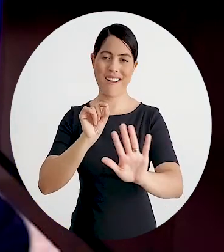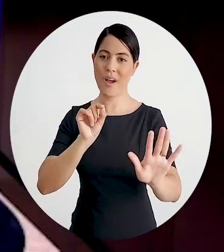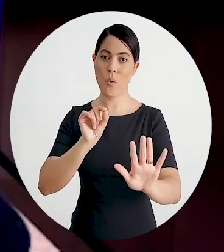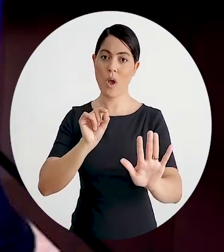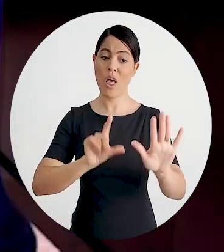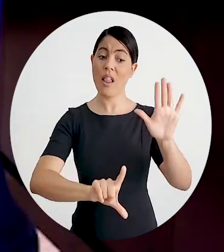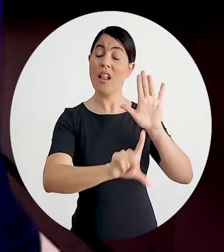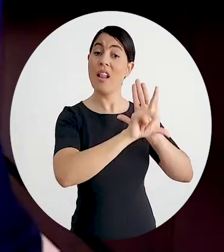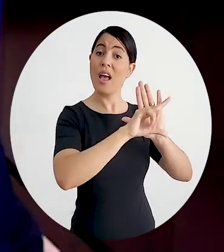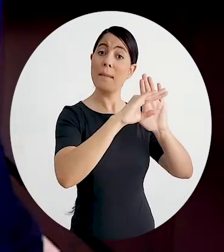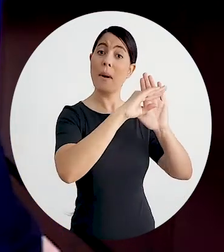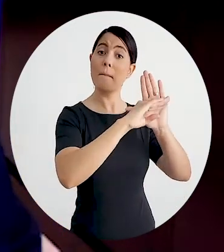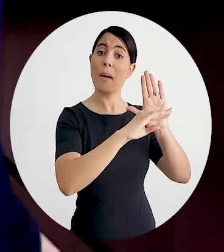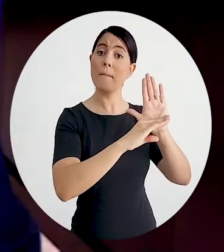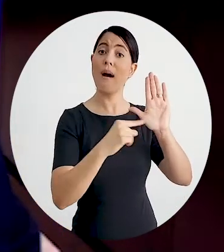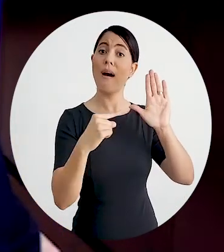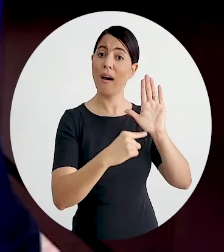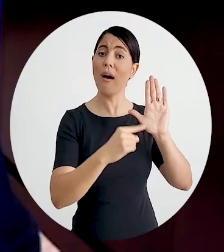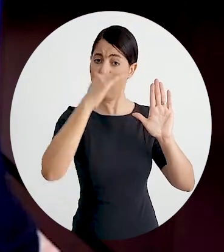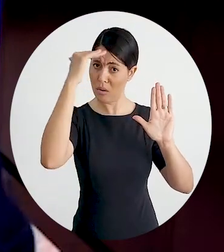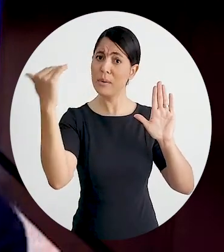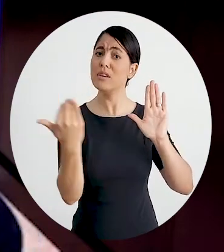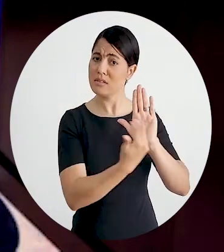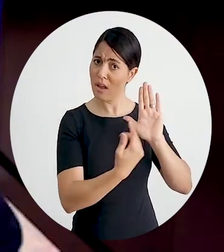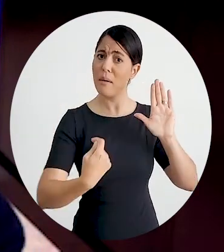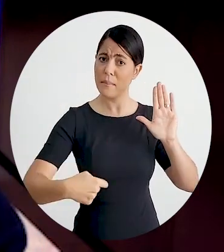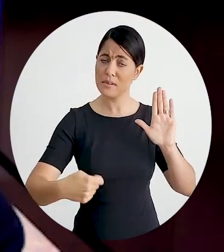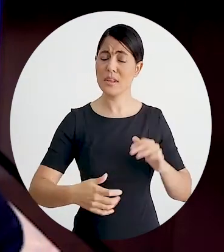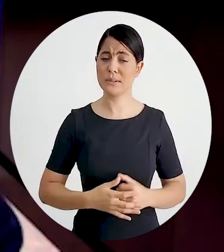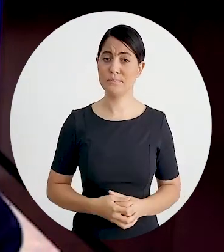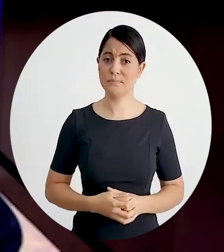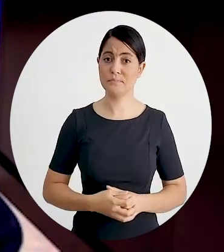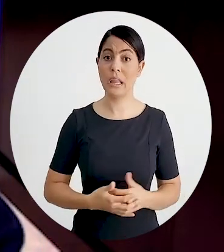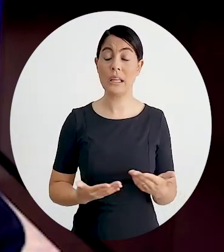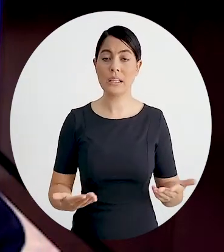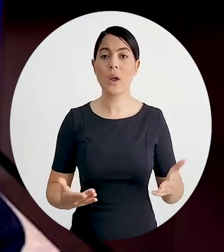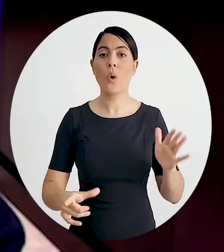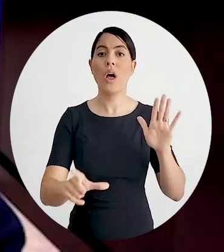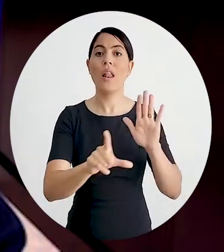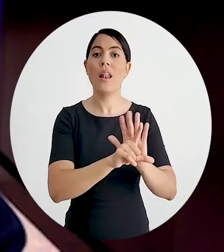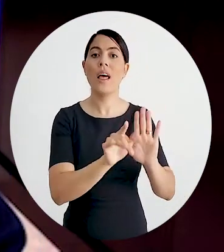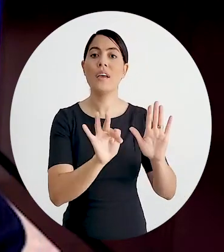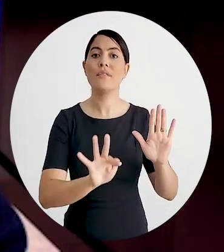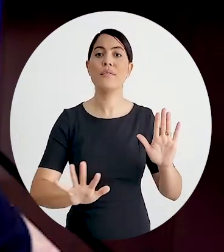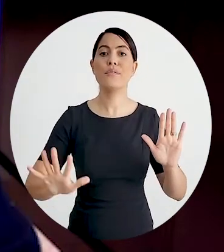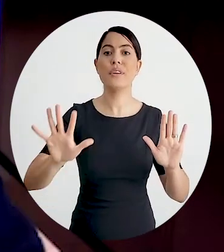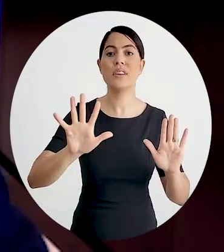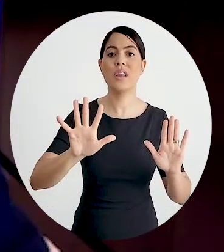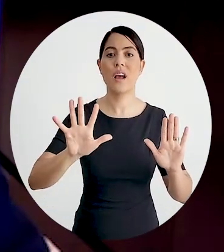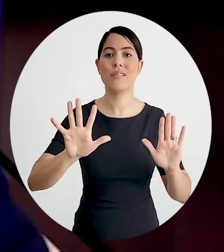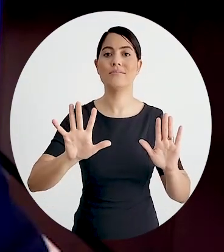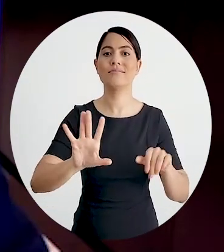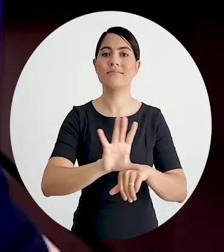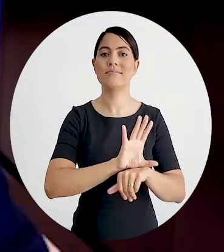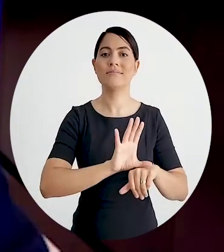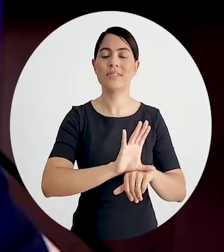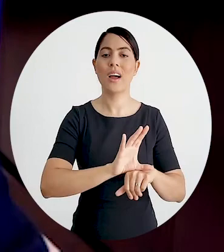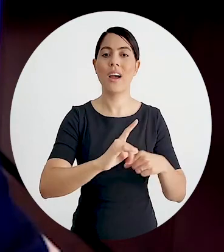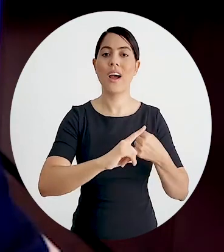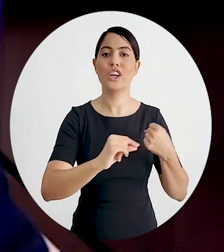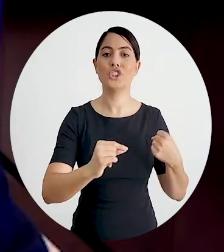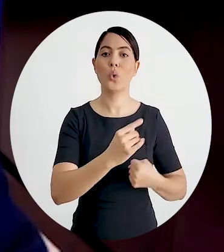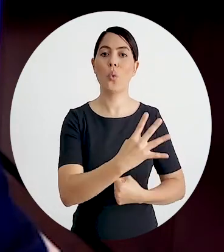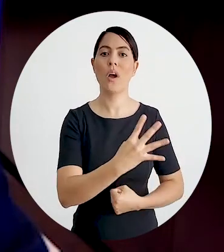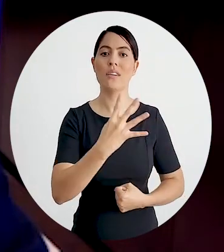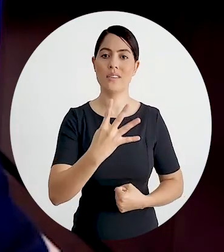determinação legal. Veja que a ordem é criada, é instituída por uma lei federal. Esta lei federal diz em